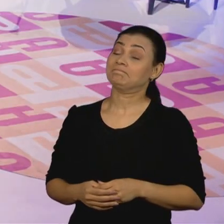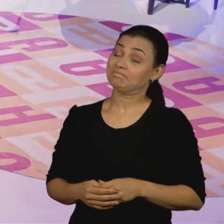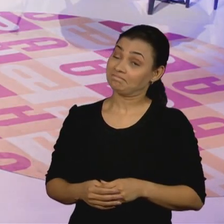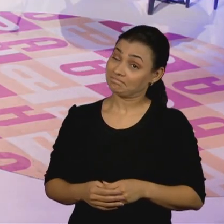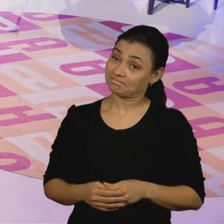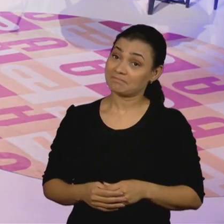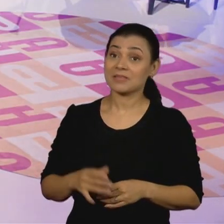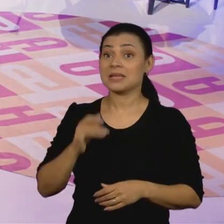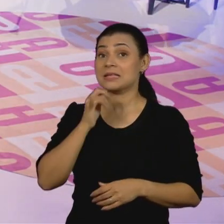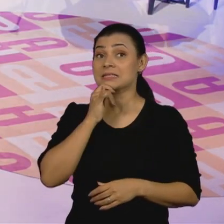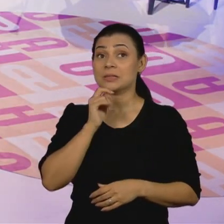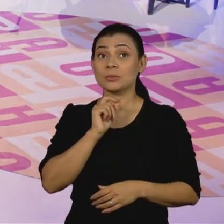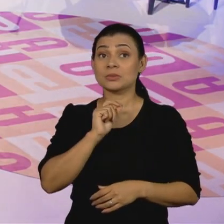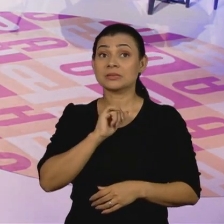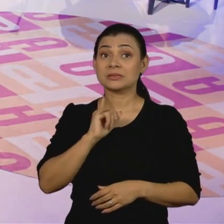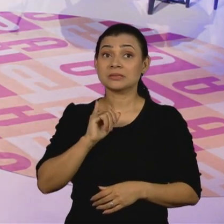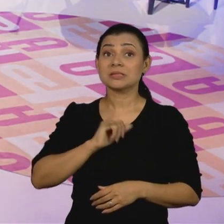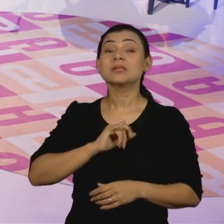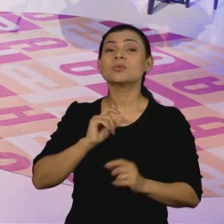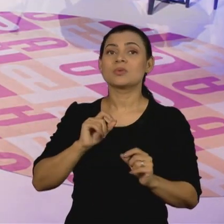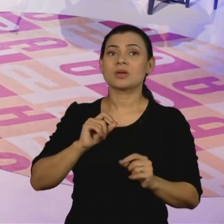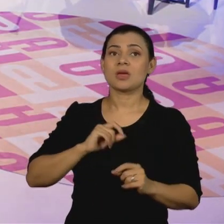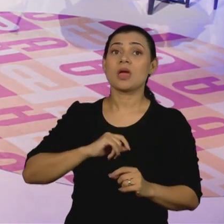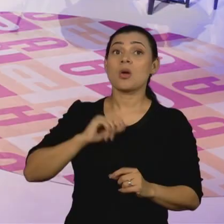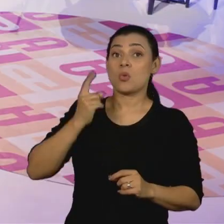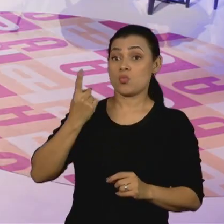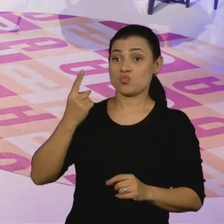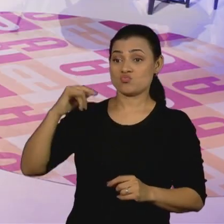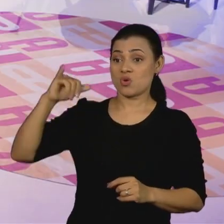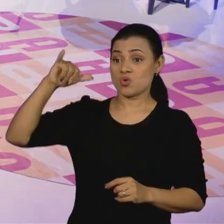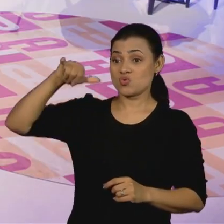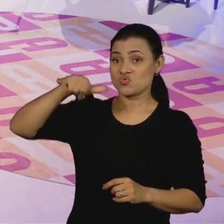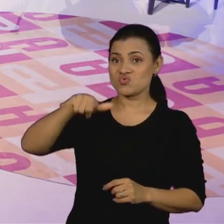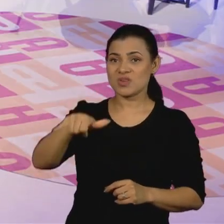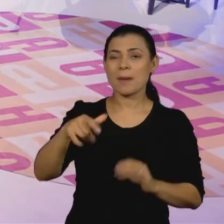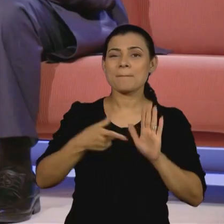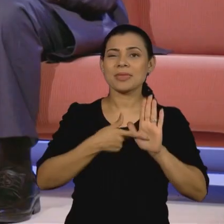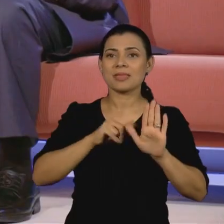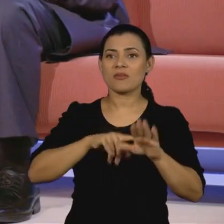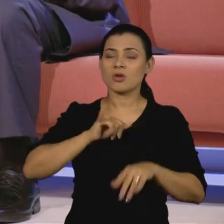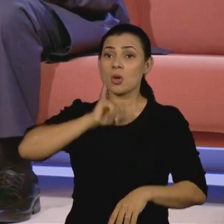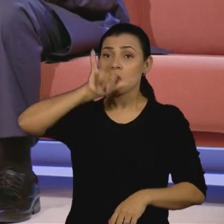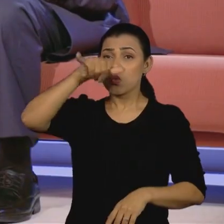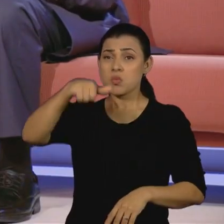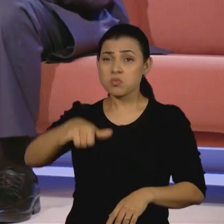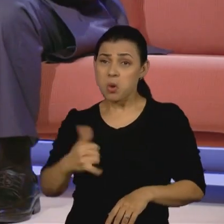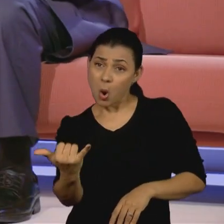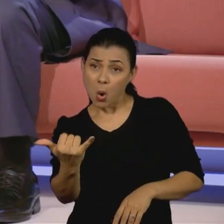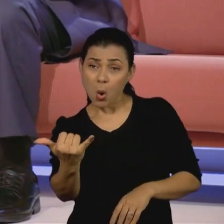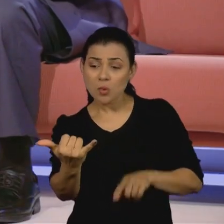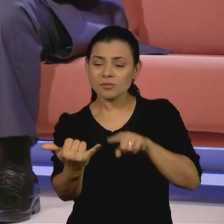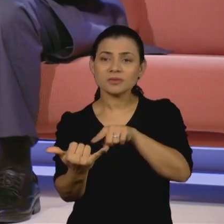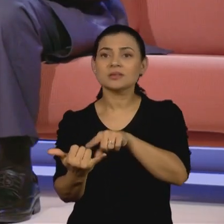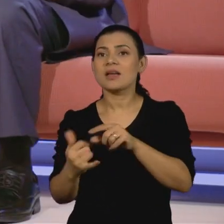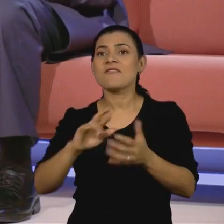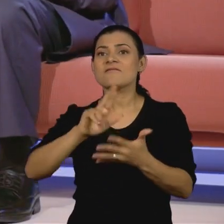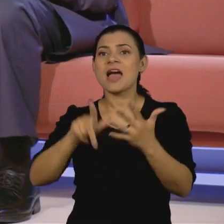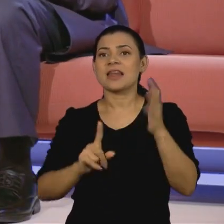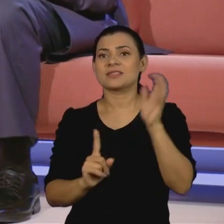um avião, não é uma causa só. São várias situações que conduzem